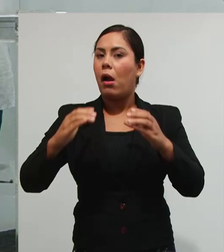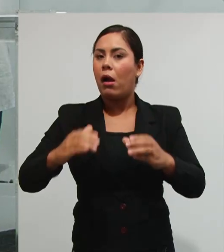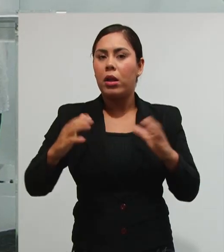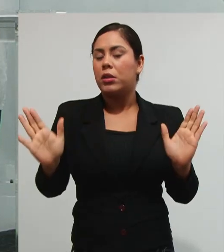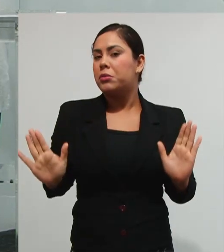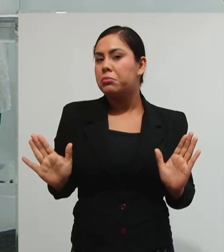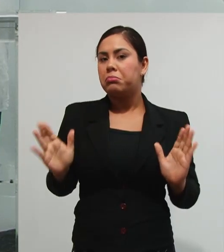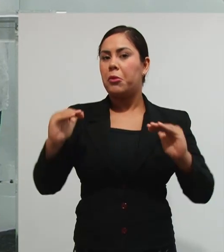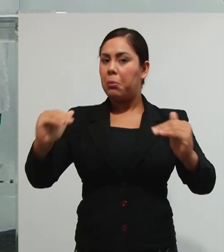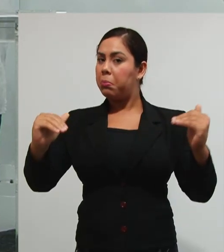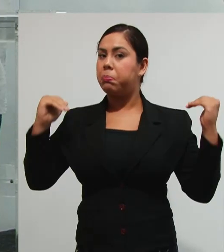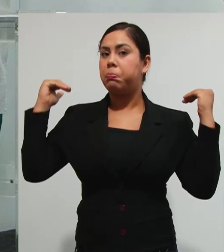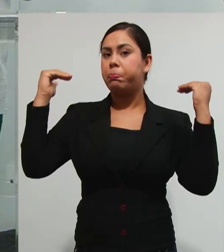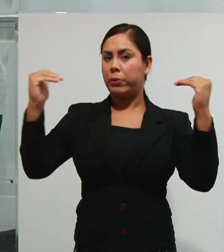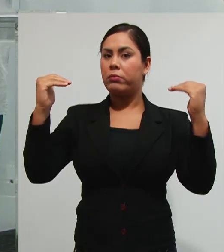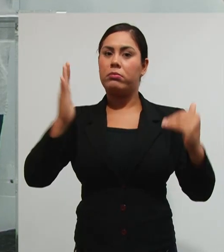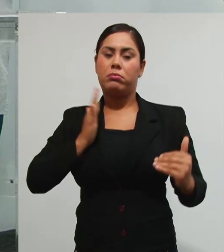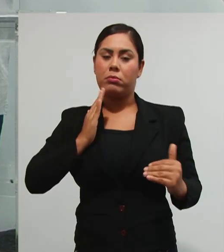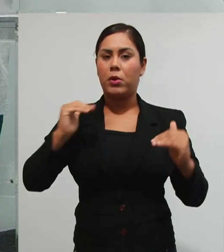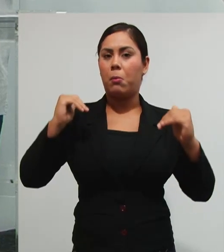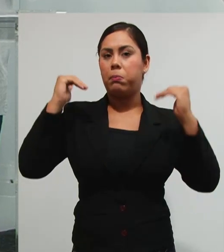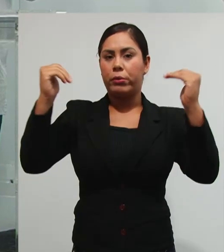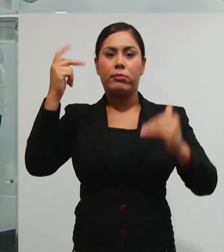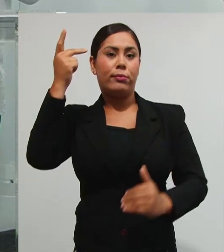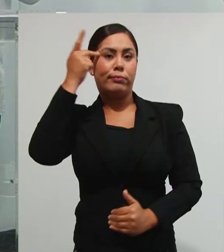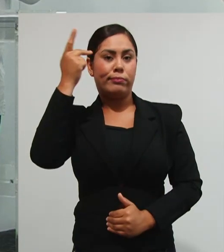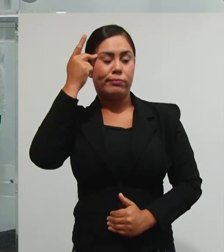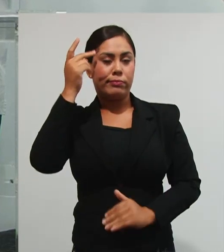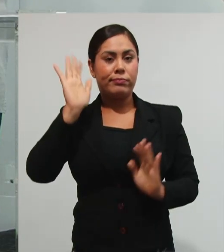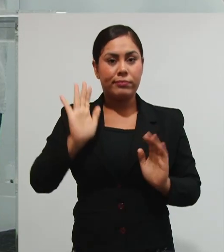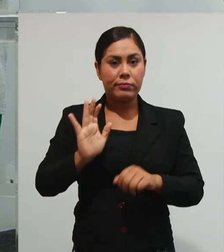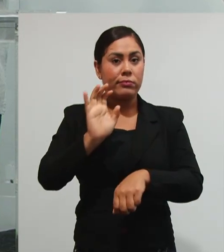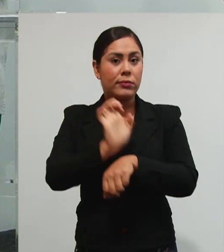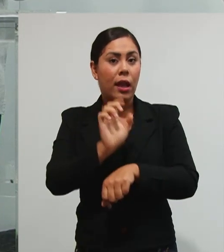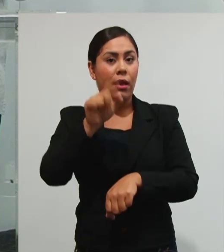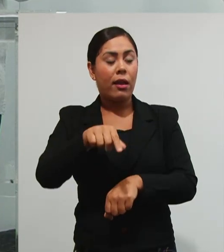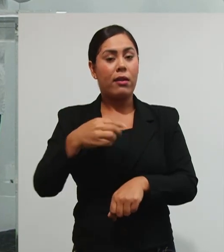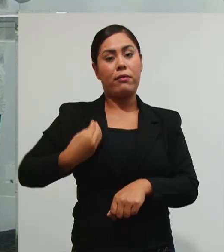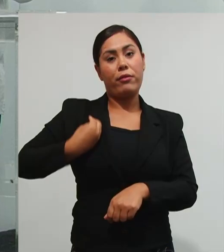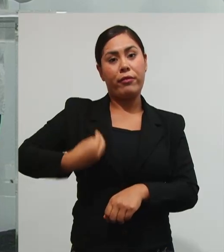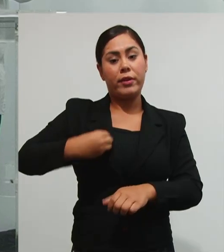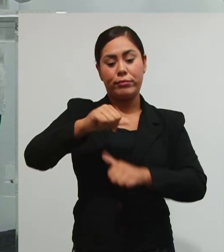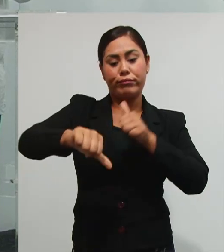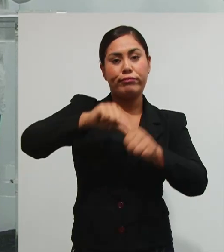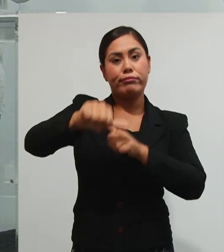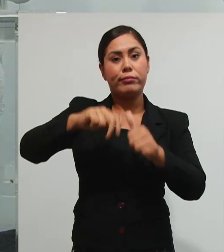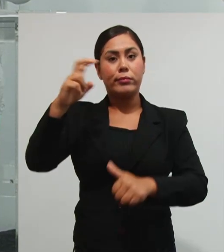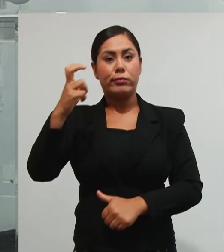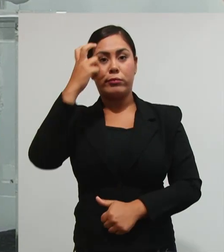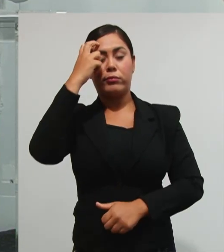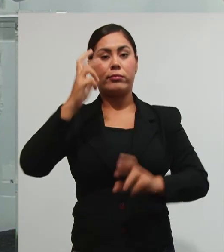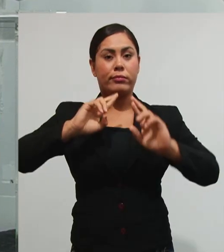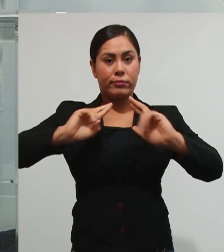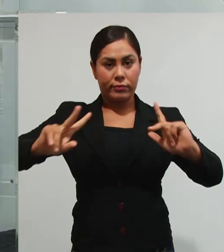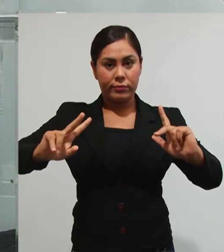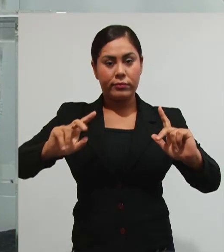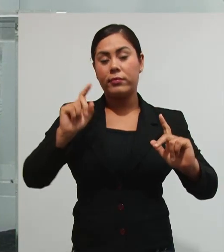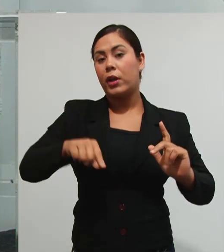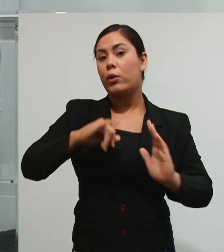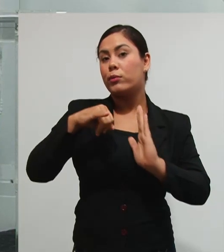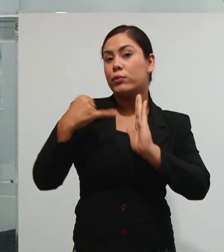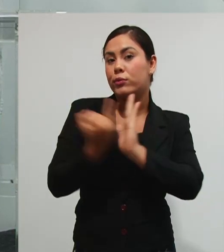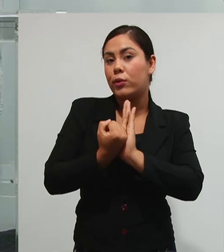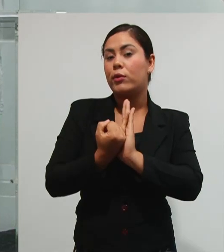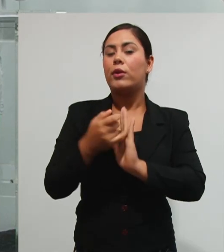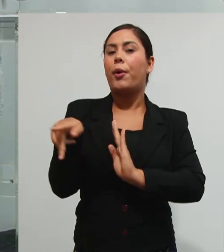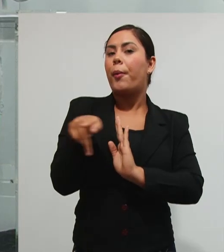de elite, por exemplo, no estado de São Paulo. São vivências diferentes, são culturas diferentes. Então, a forma com